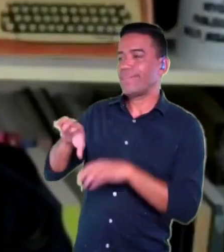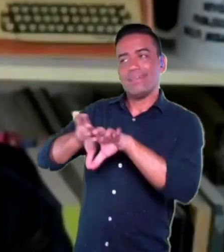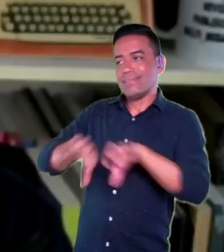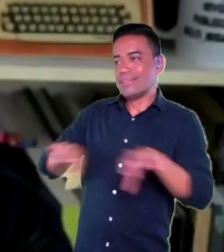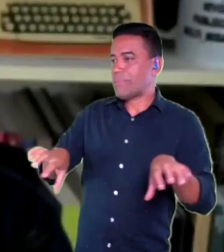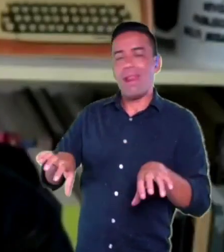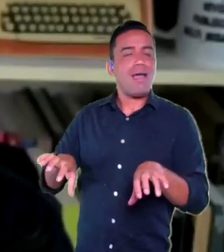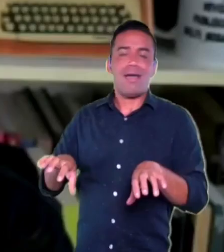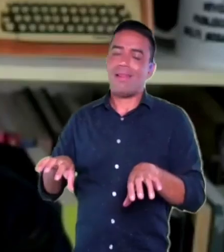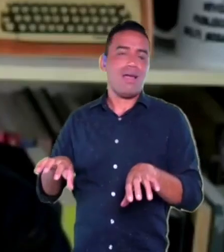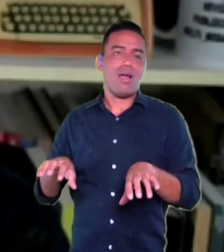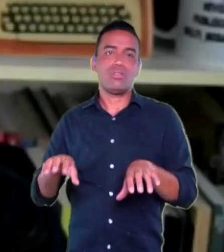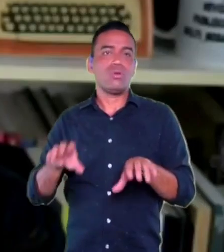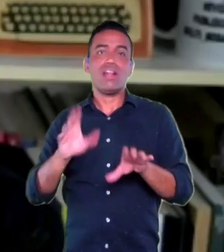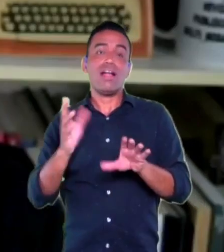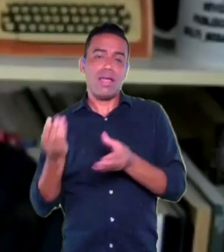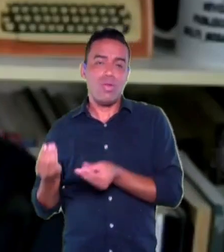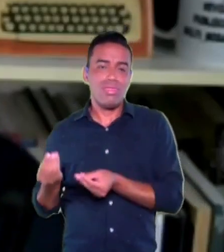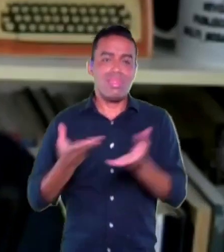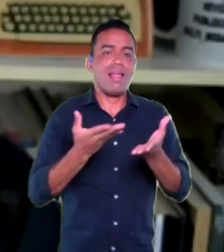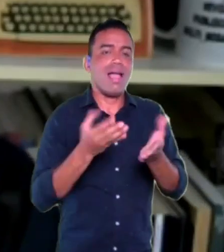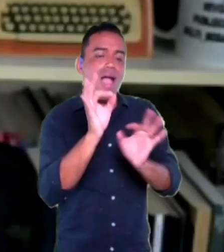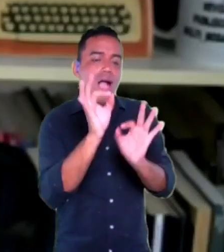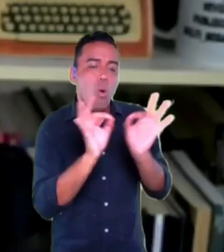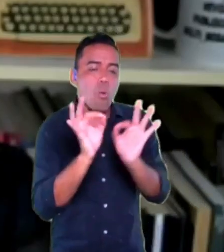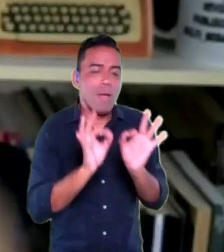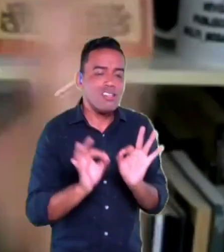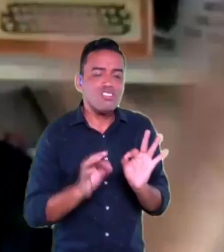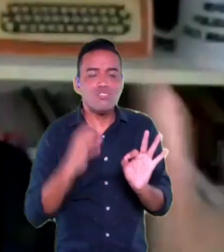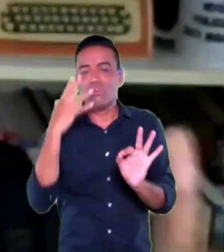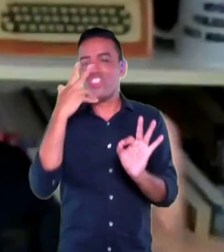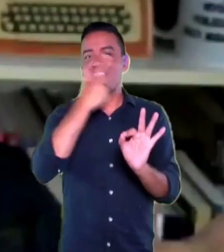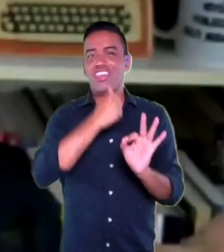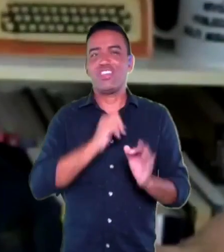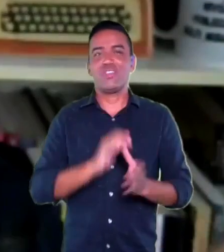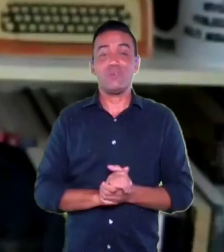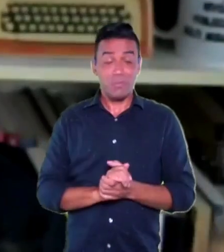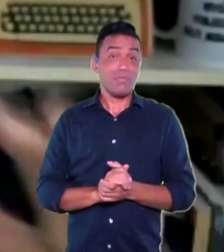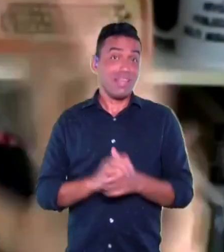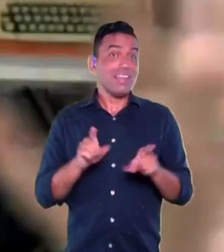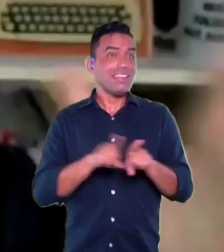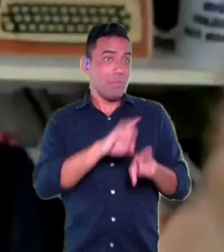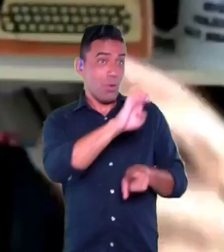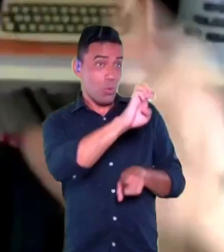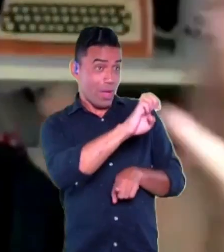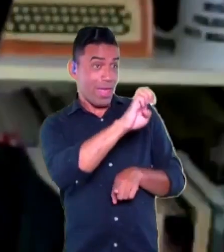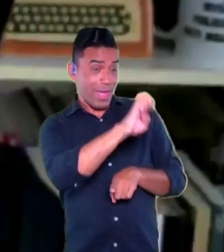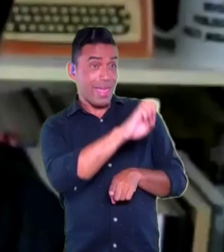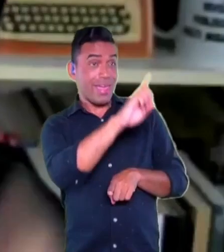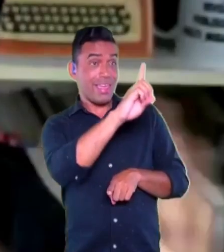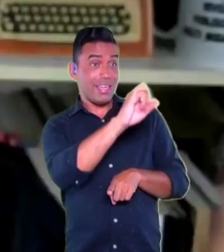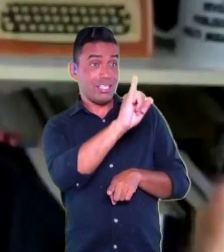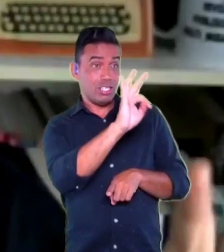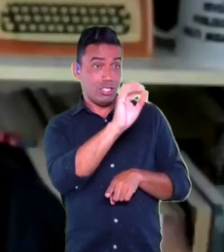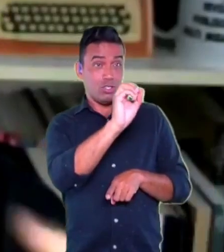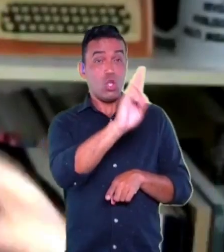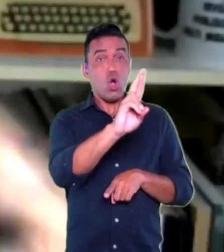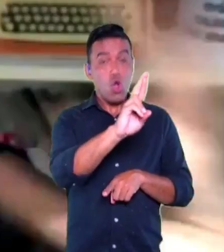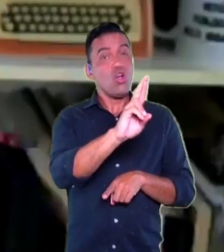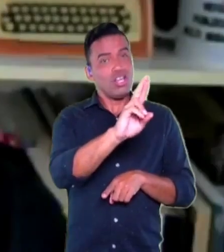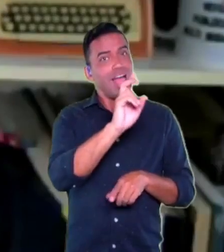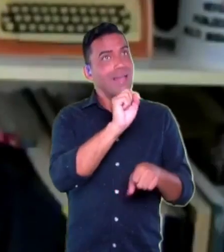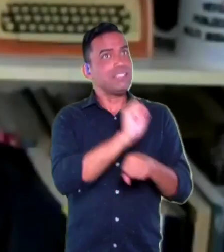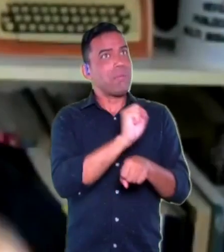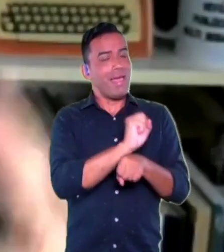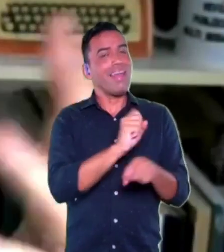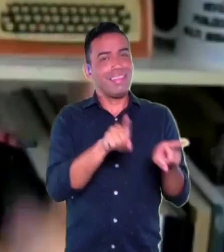quero entregar arrumadinho, bonitinho. E o editor já Faço espera tudo. isso de você, né? Não, como alguém da área, né,